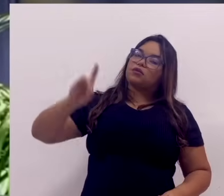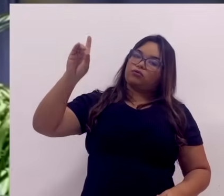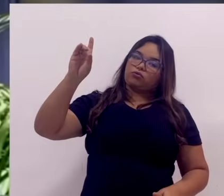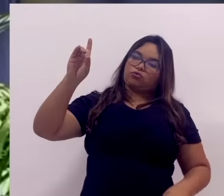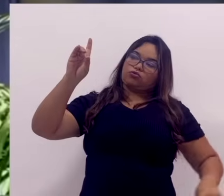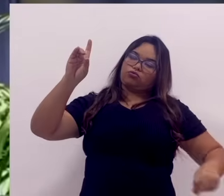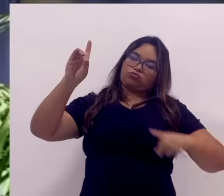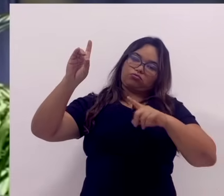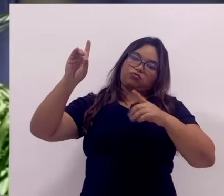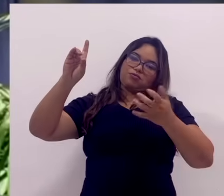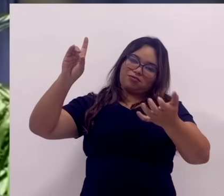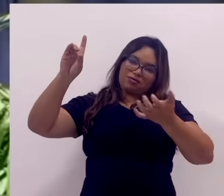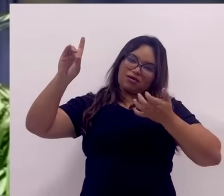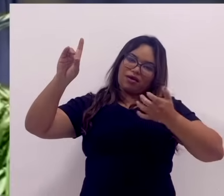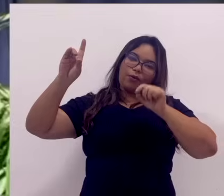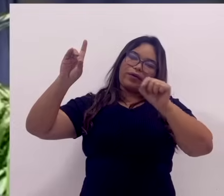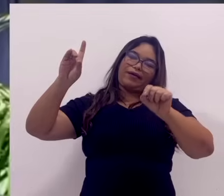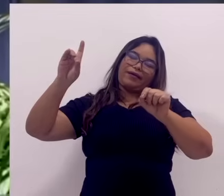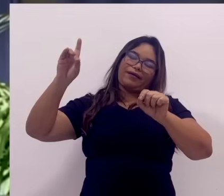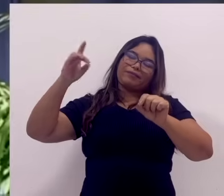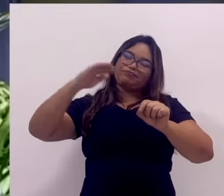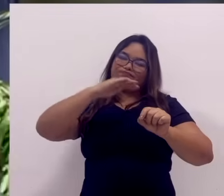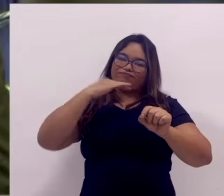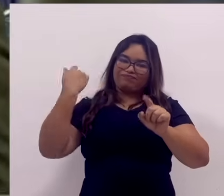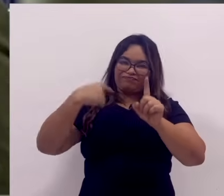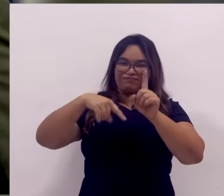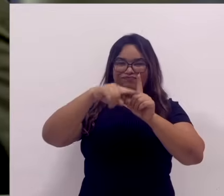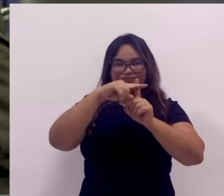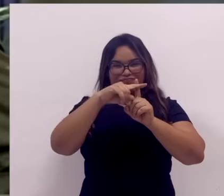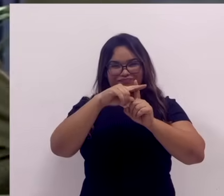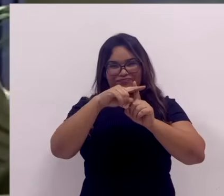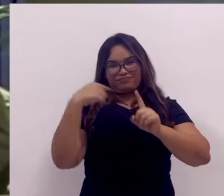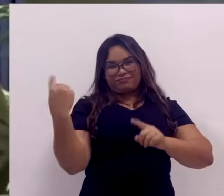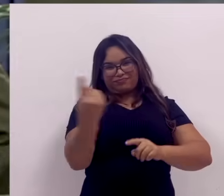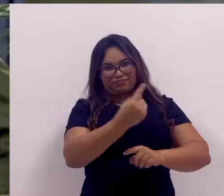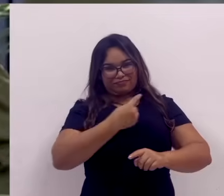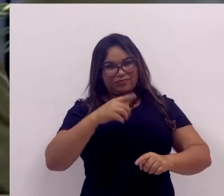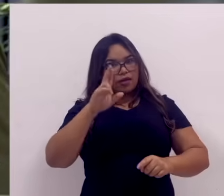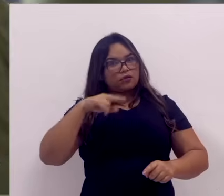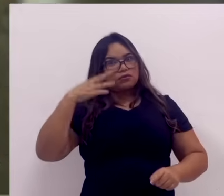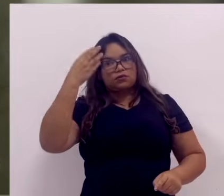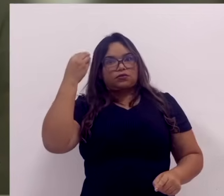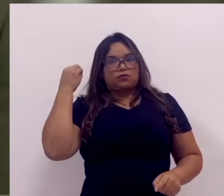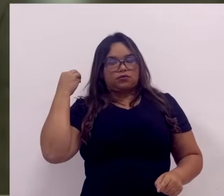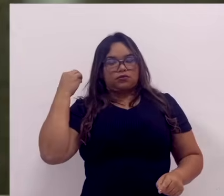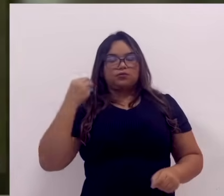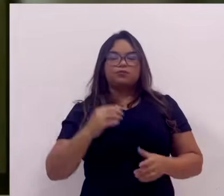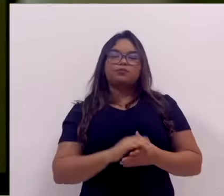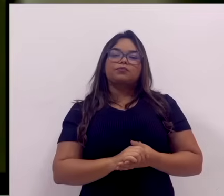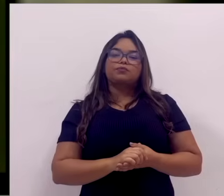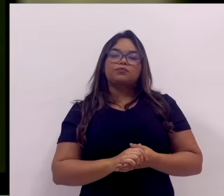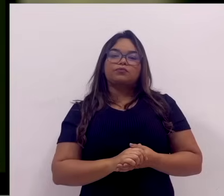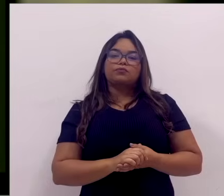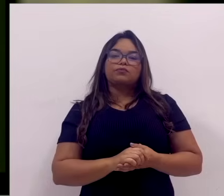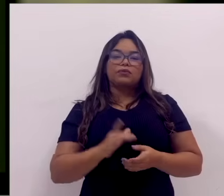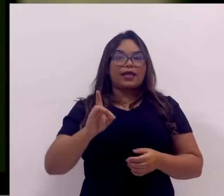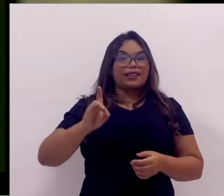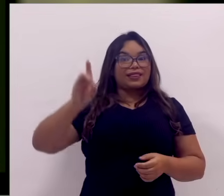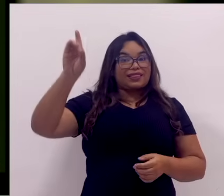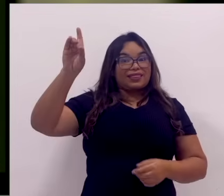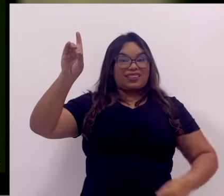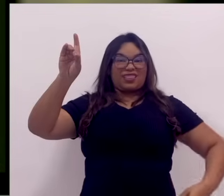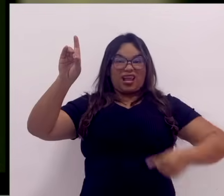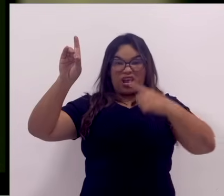ele estava disposto a morrer por nós. Não nos esqueçamos disso. Assim que eles têm algo a seu favor, e é que odeiam as obras